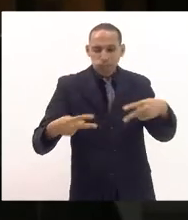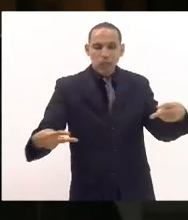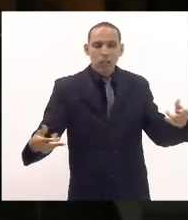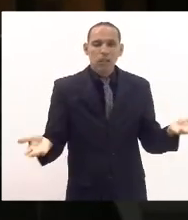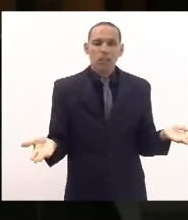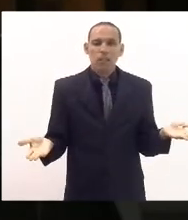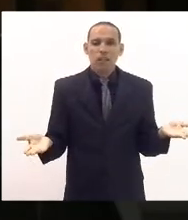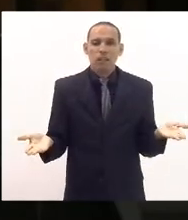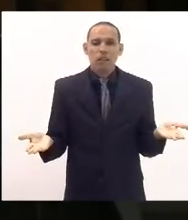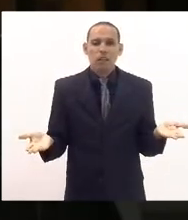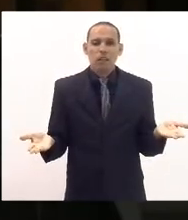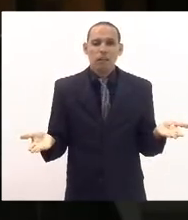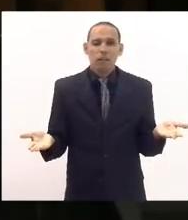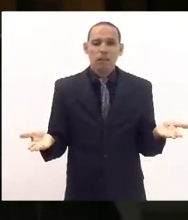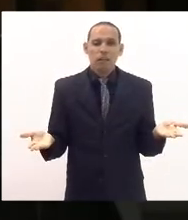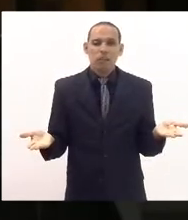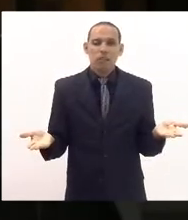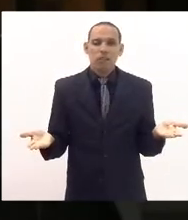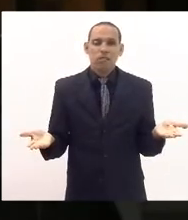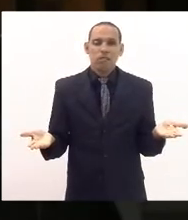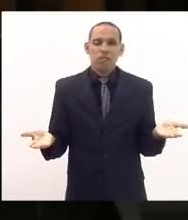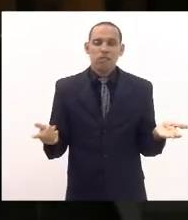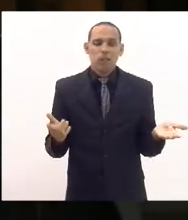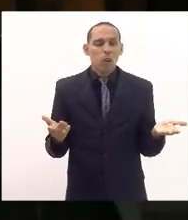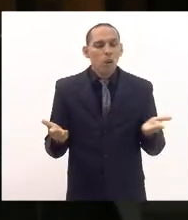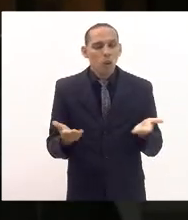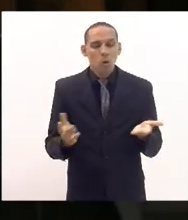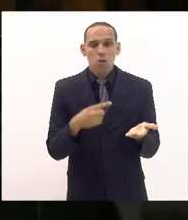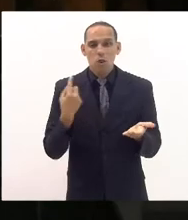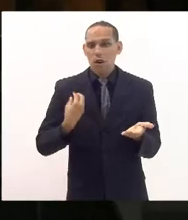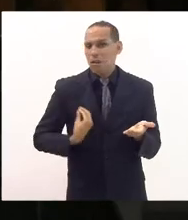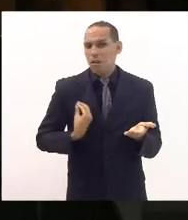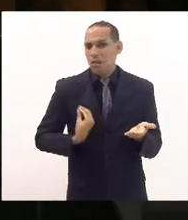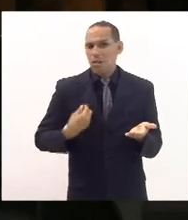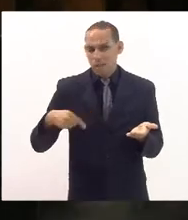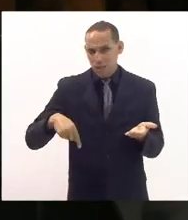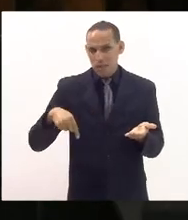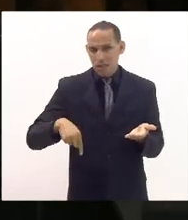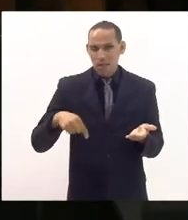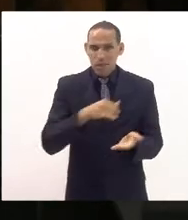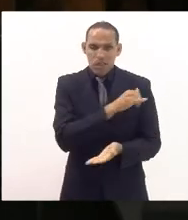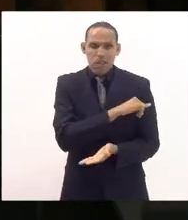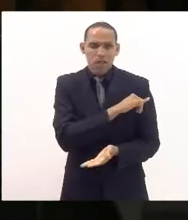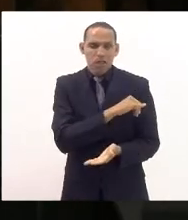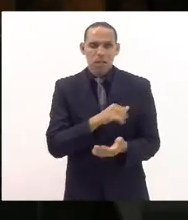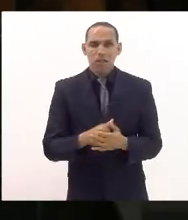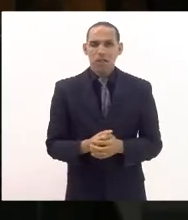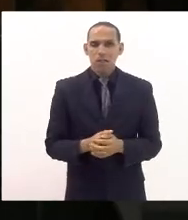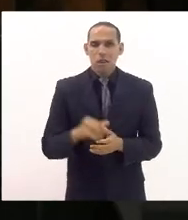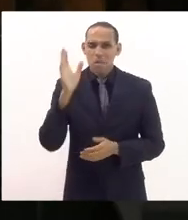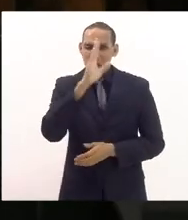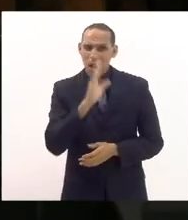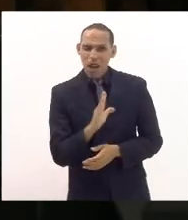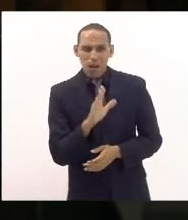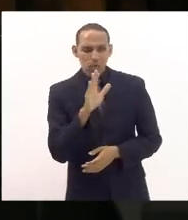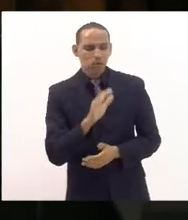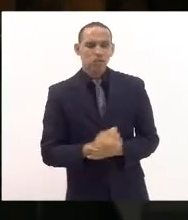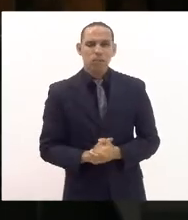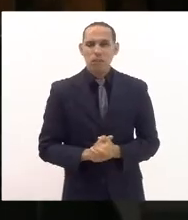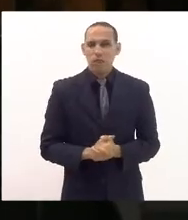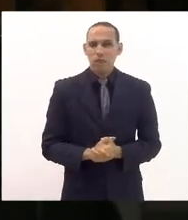bom então a gente vive aqui no Rio de Janeiro no Brasil